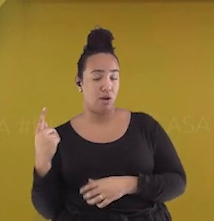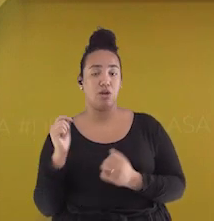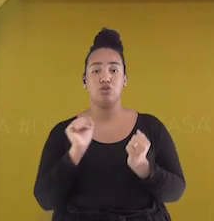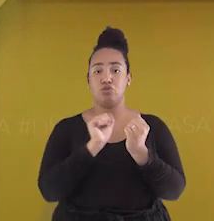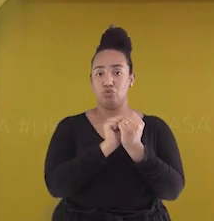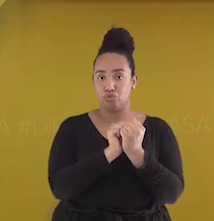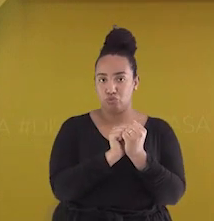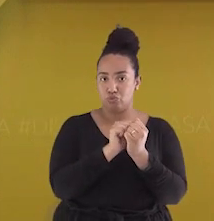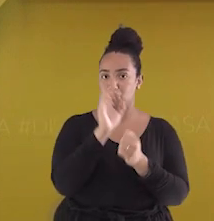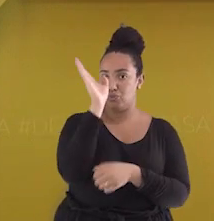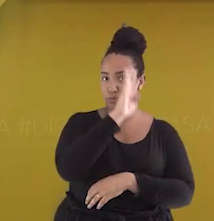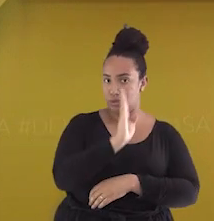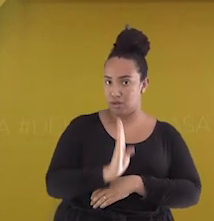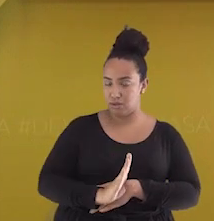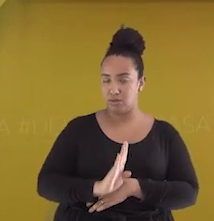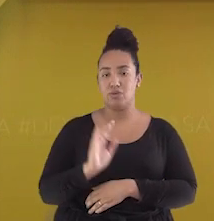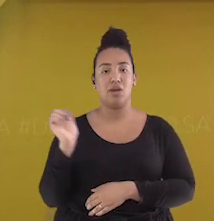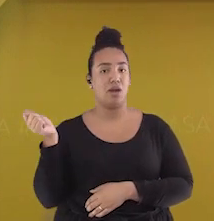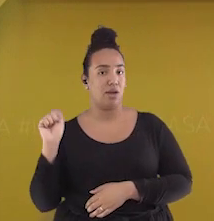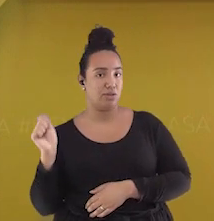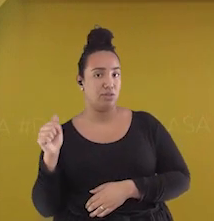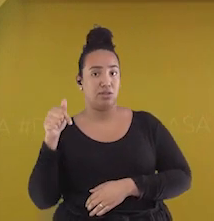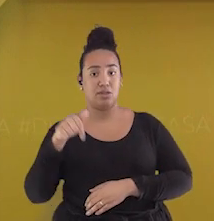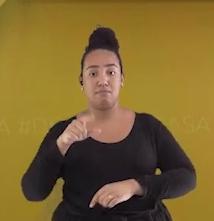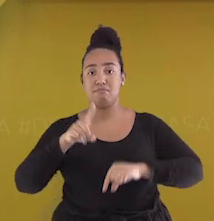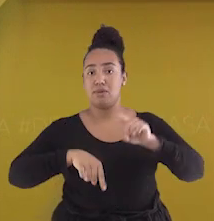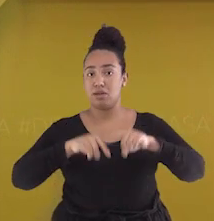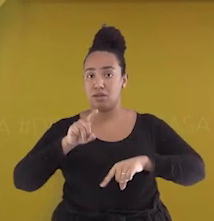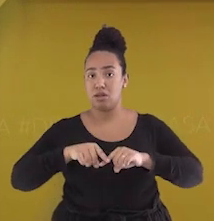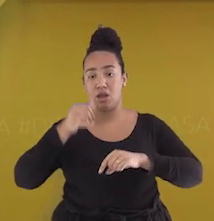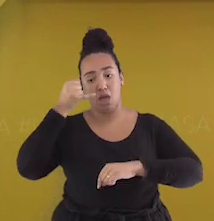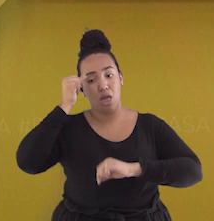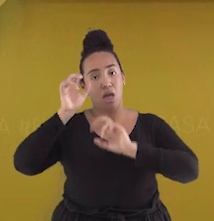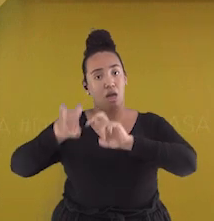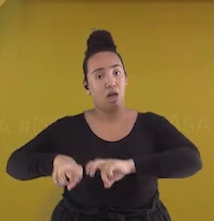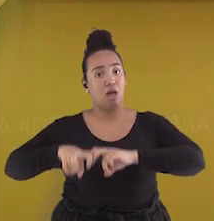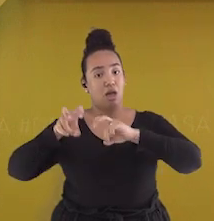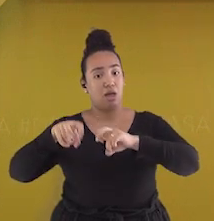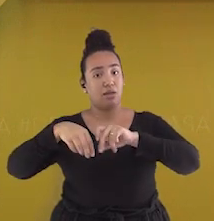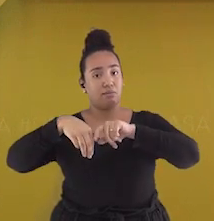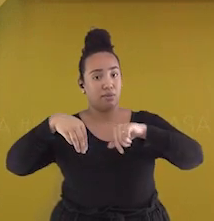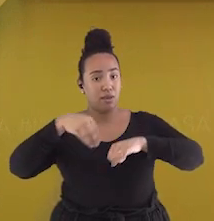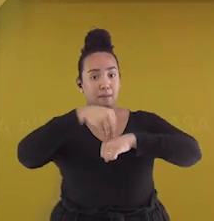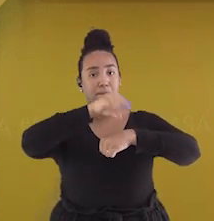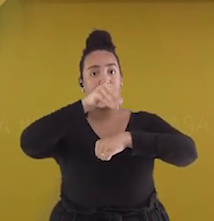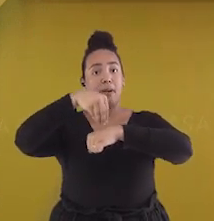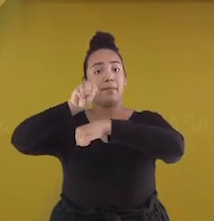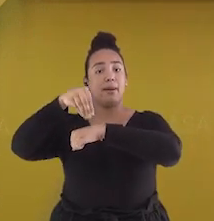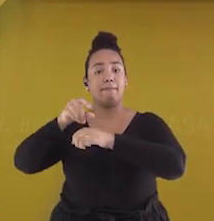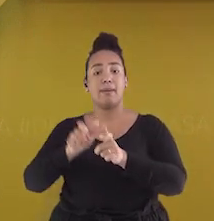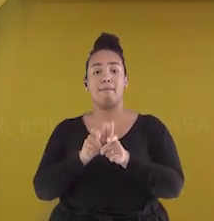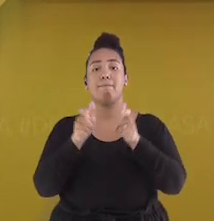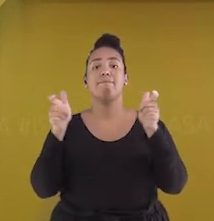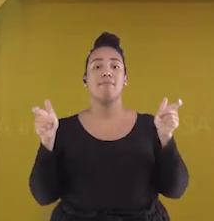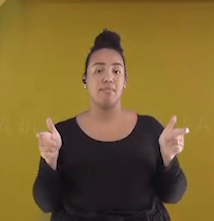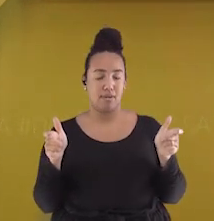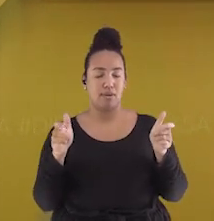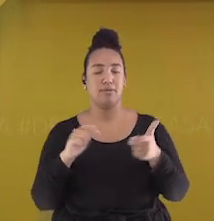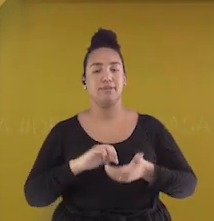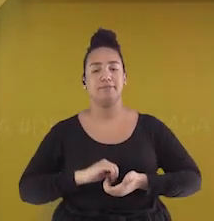Brasil e a Argentina, grandes exportadores de produtos agropecuários e minerais.